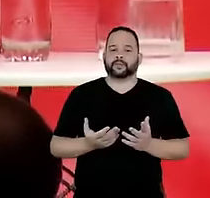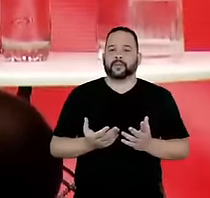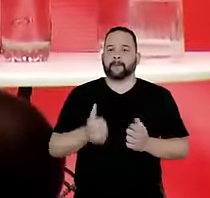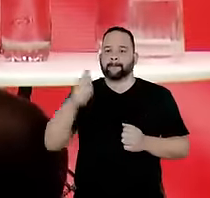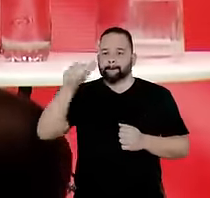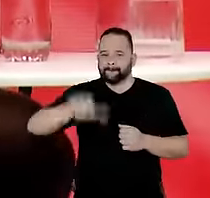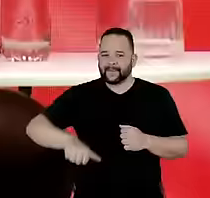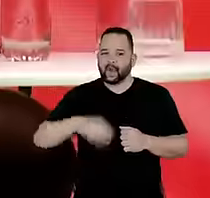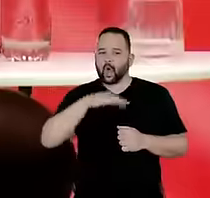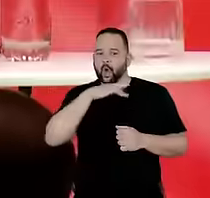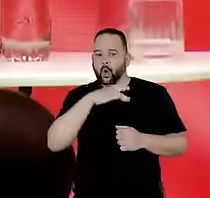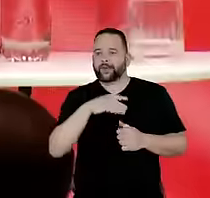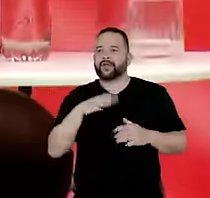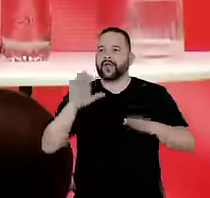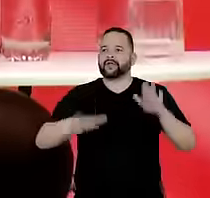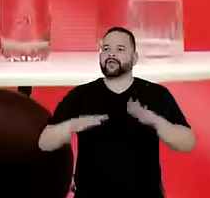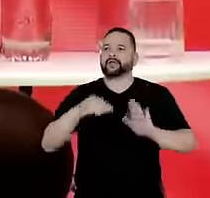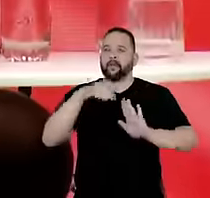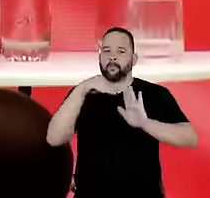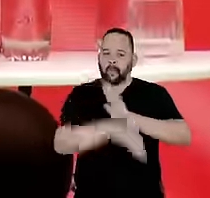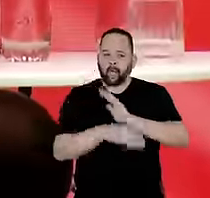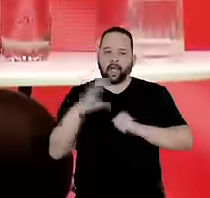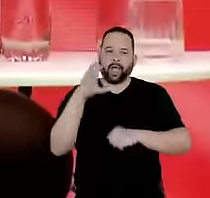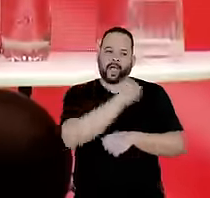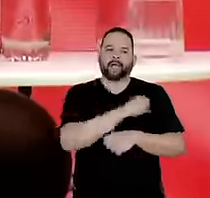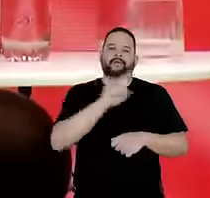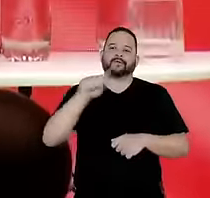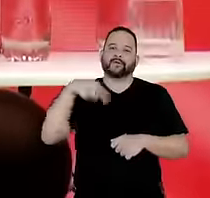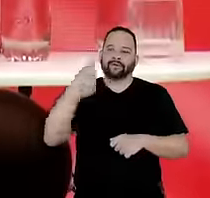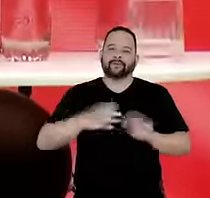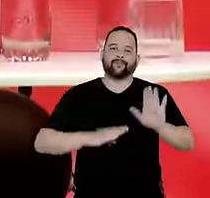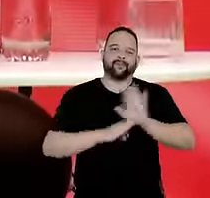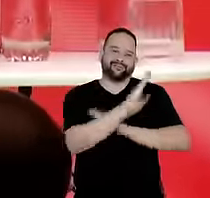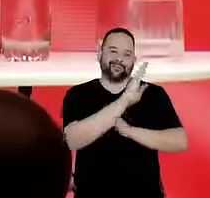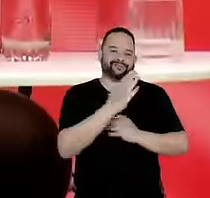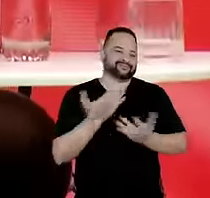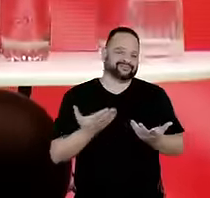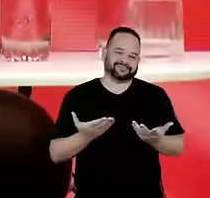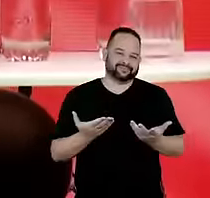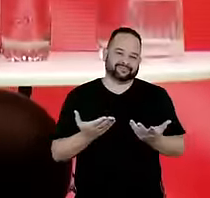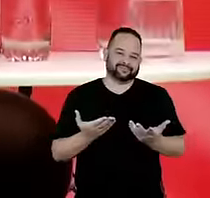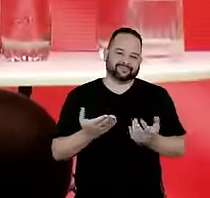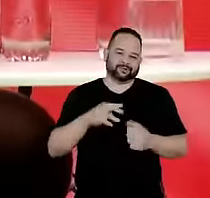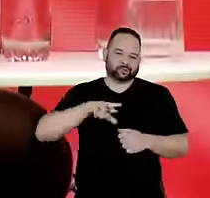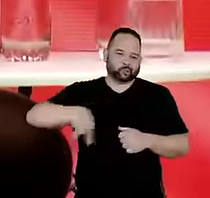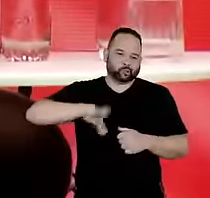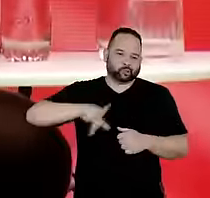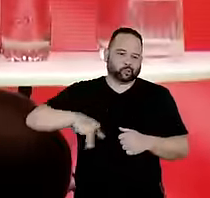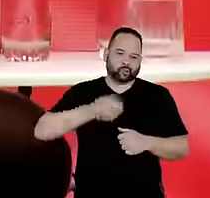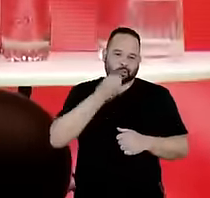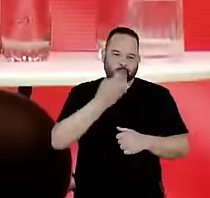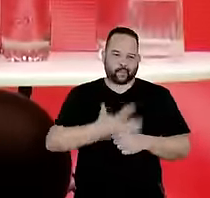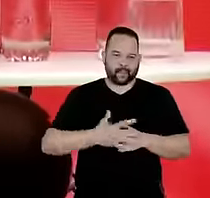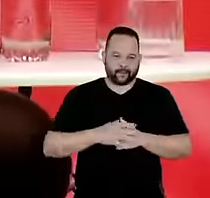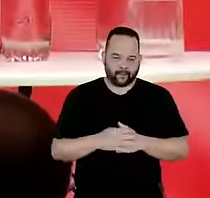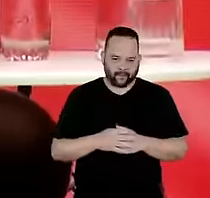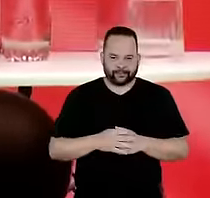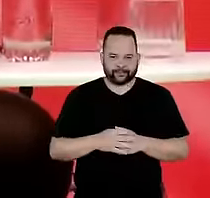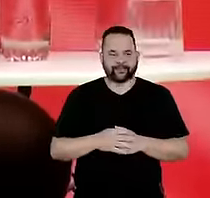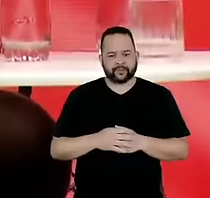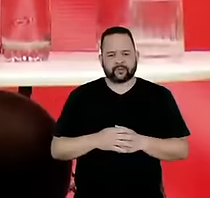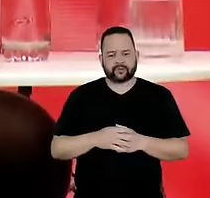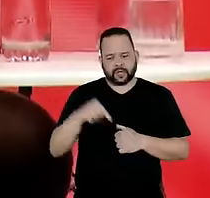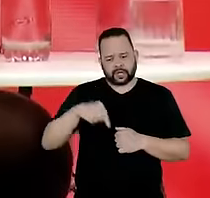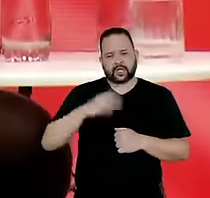reverter então assim o nosso cenário É um cenário otimista como um todo tá É um cenário que o banco central tá